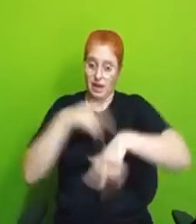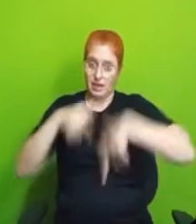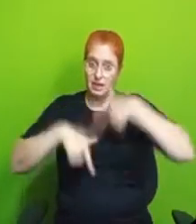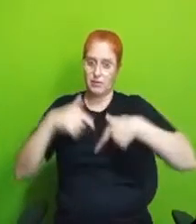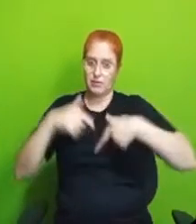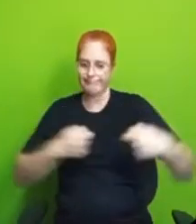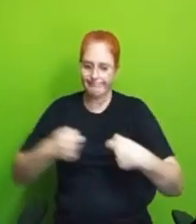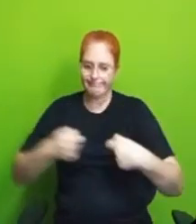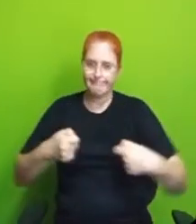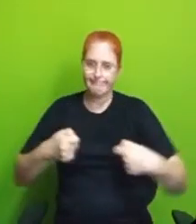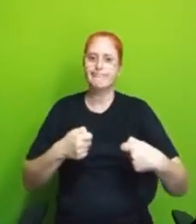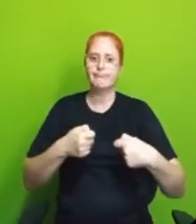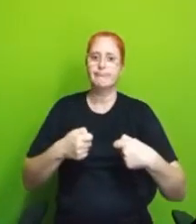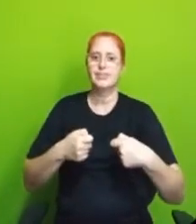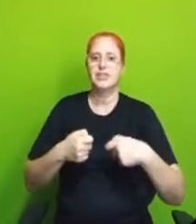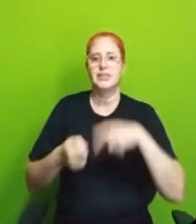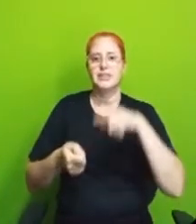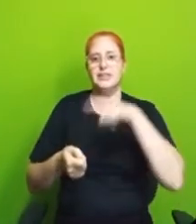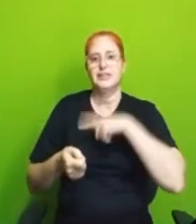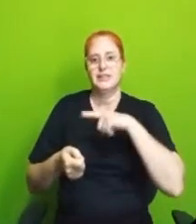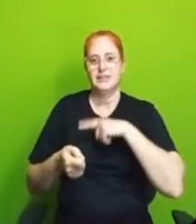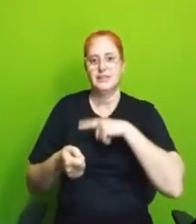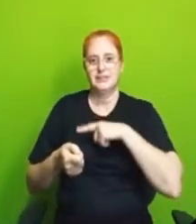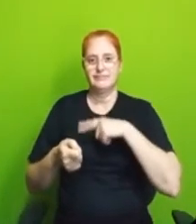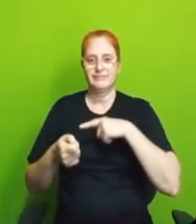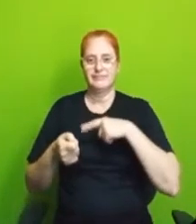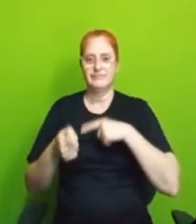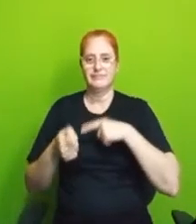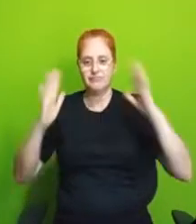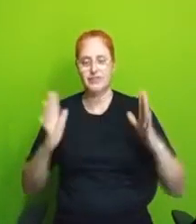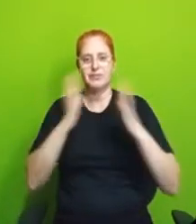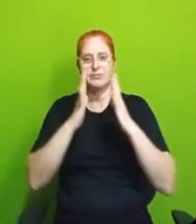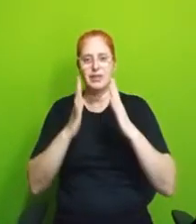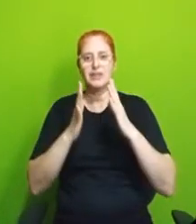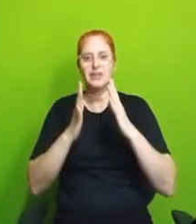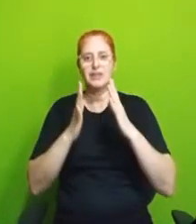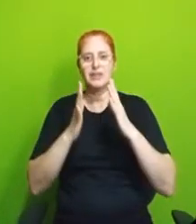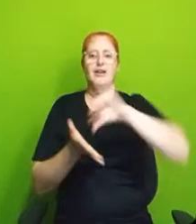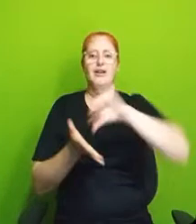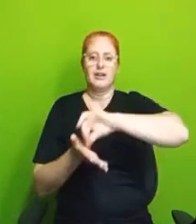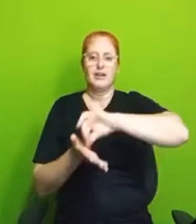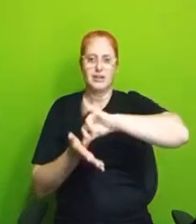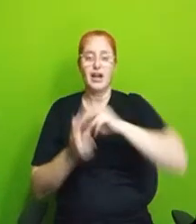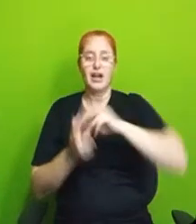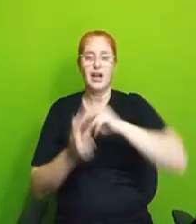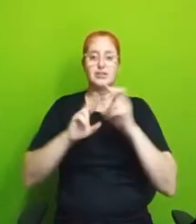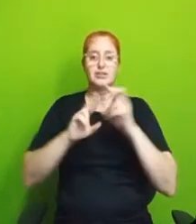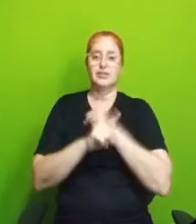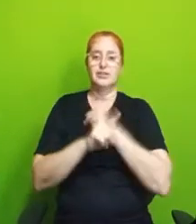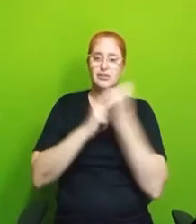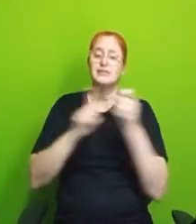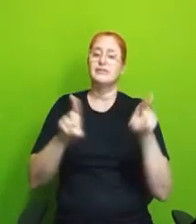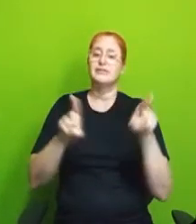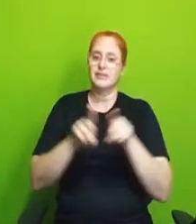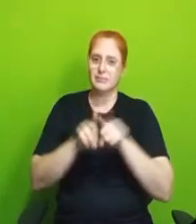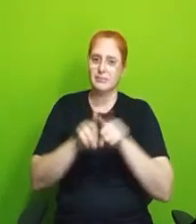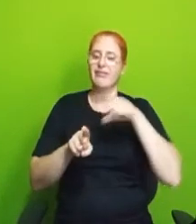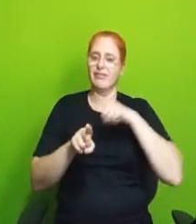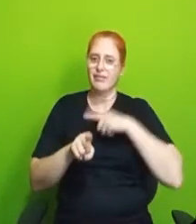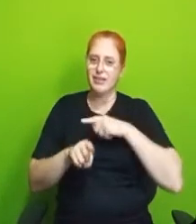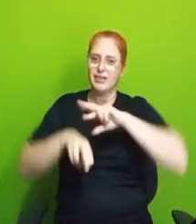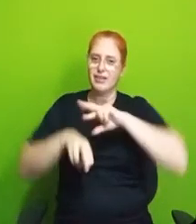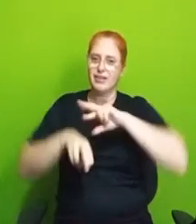em antagonismo nas relações com o capital, e isso se expressa na disputa do Estado, também as relações sociais de sexo, né? A disputa de poder, o